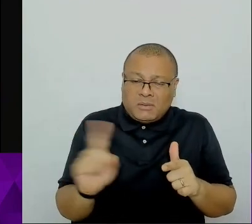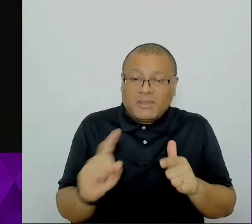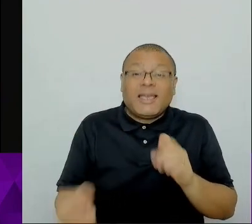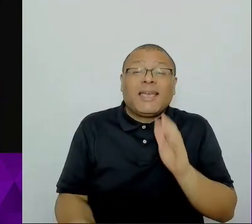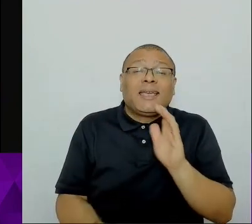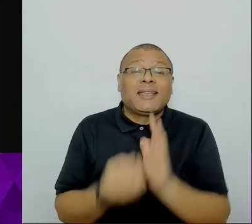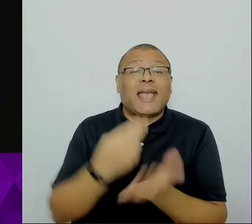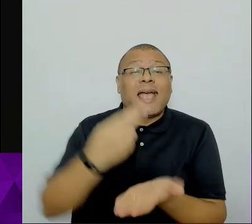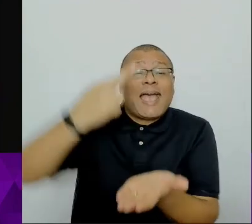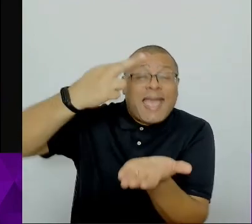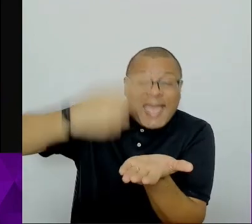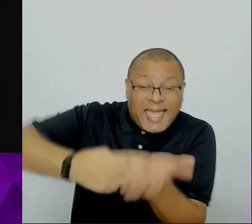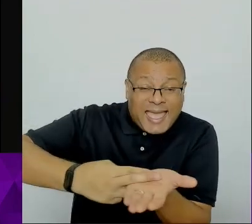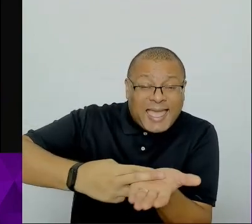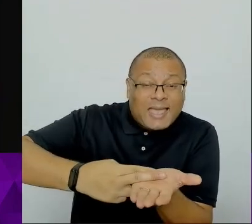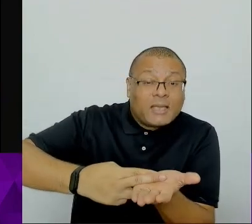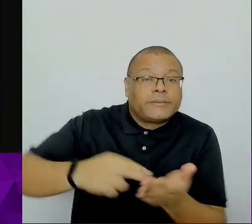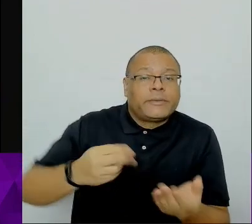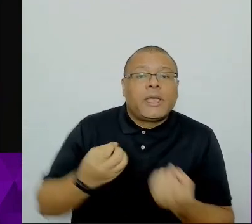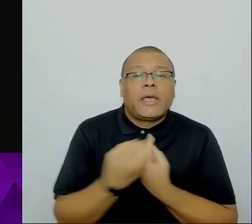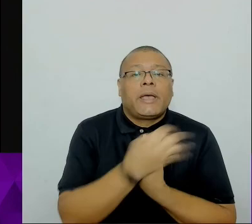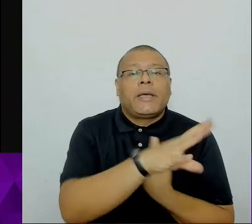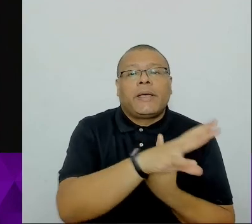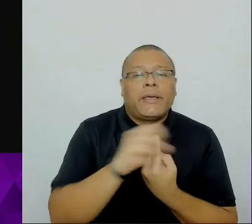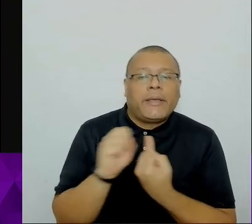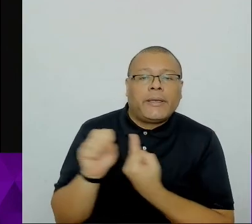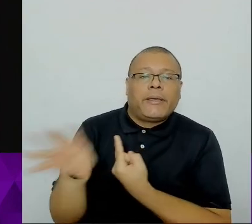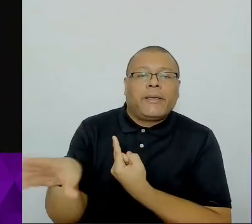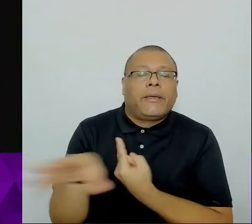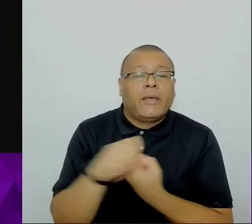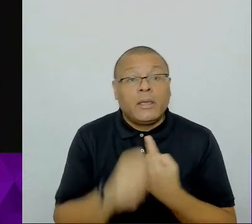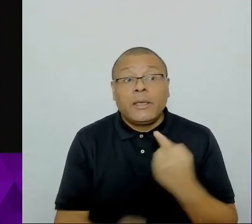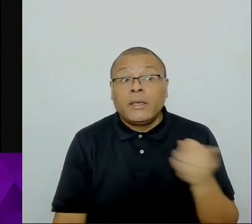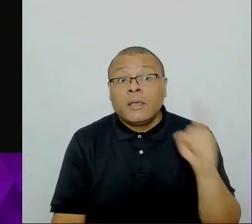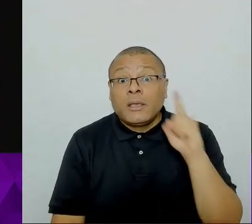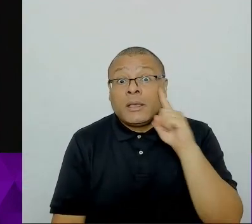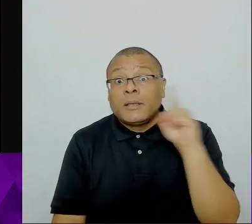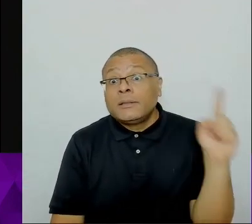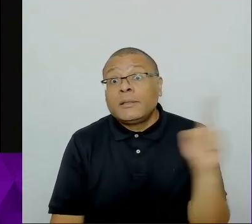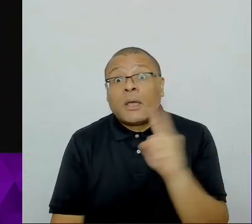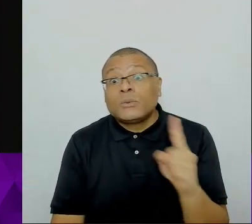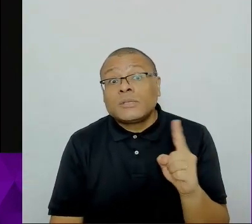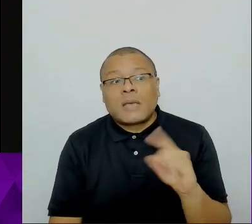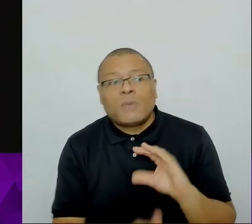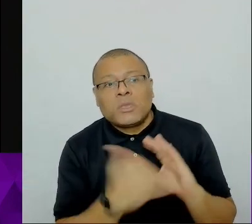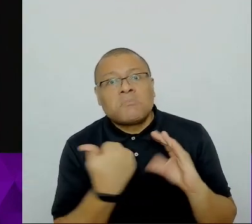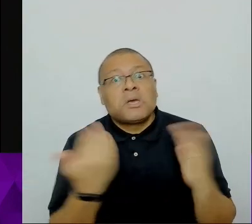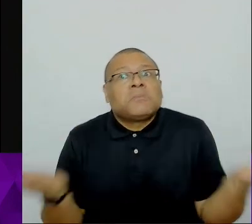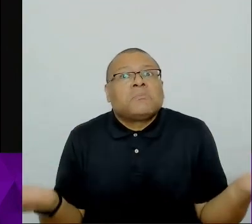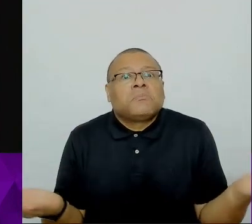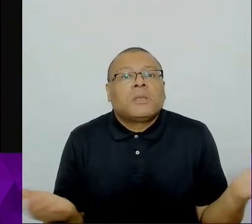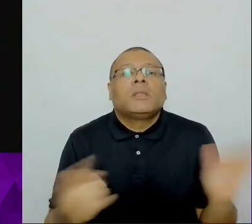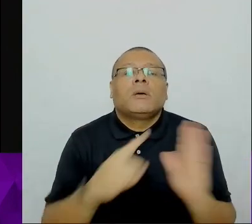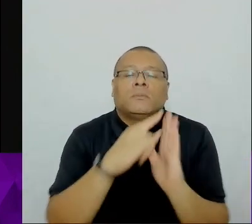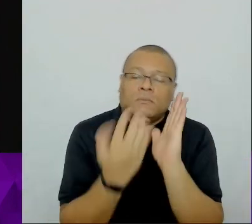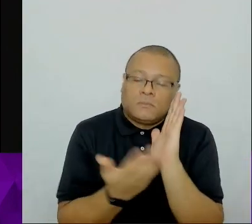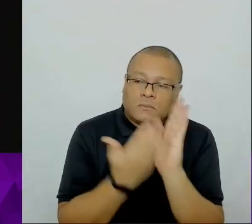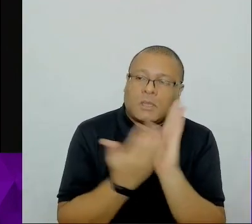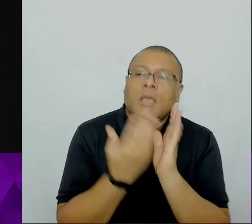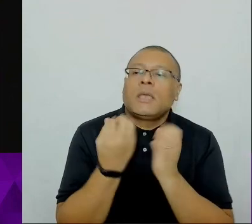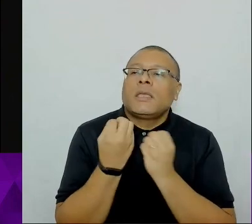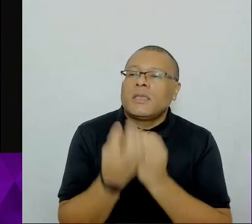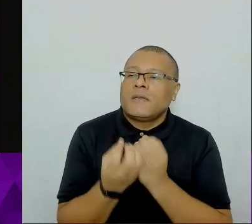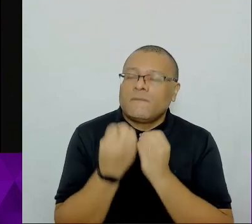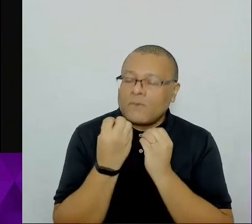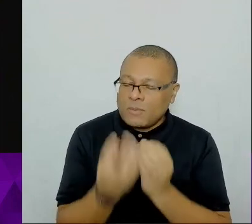para os objetos trafegáveis de requisição e resposta. O cliente não saber o que é que ele tem que mandar. Então, documente dentro da sua API o que é que o cliente